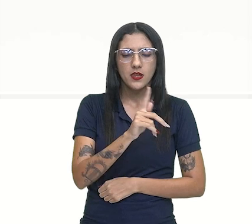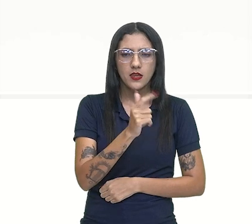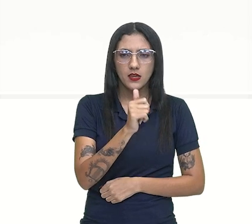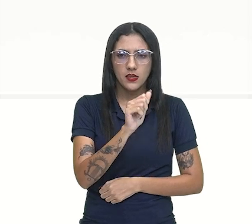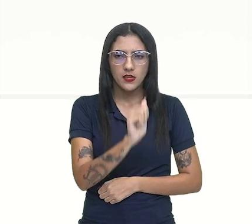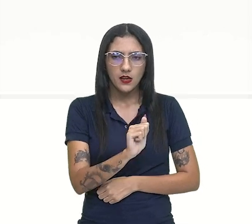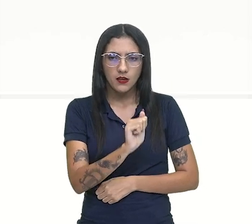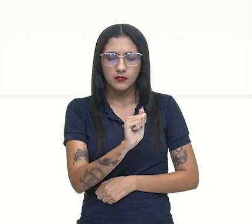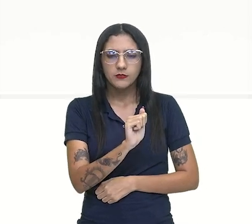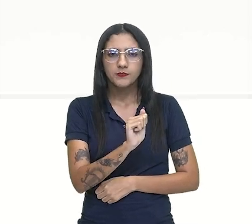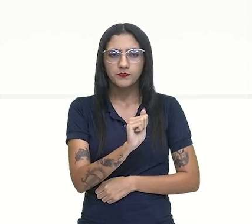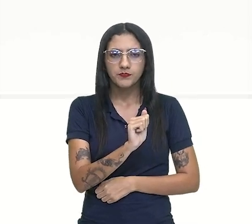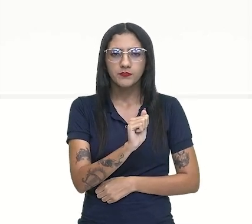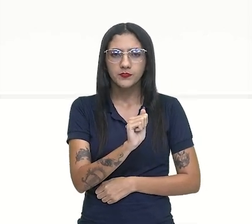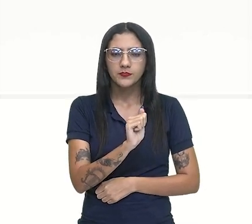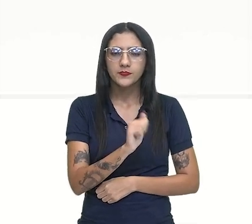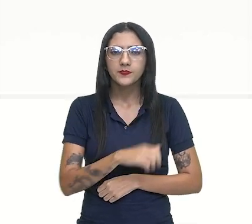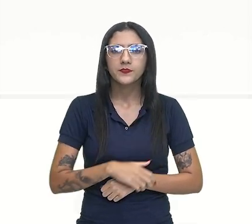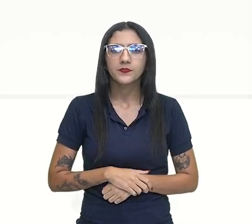né,